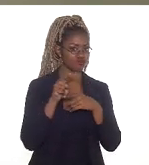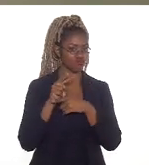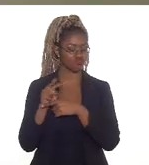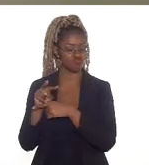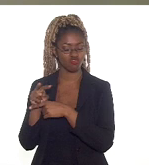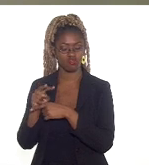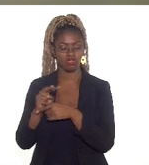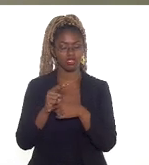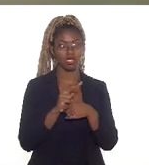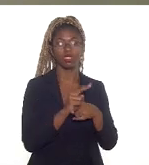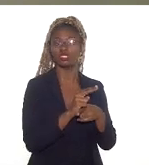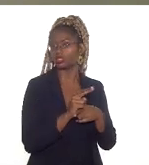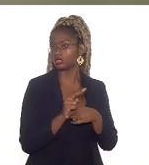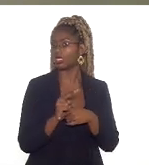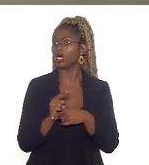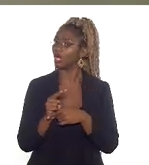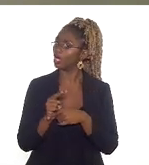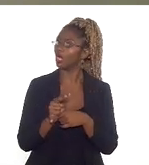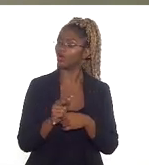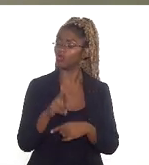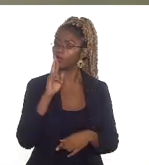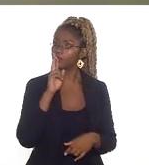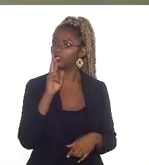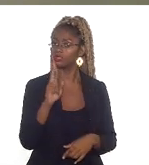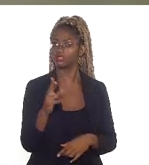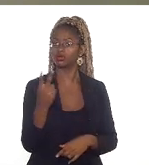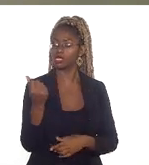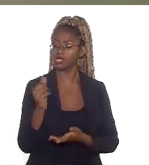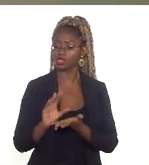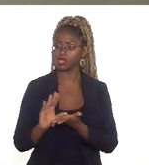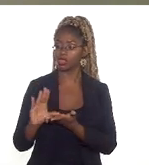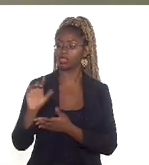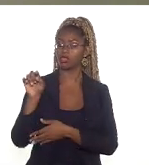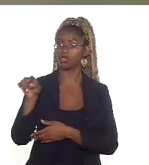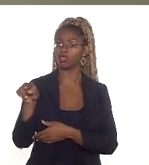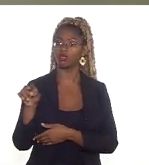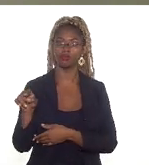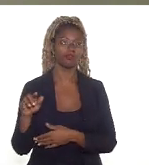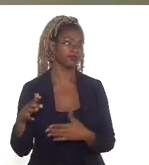o resultado de um investimento desse, quer